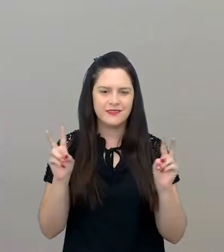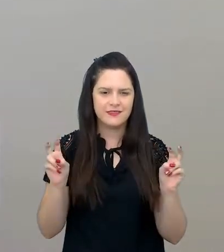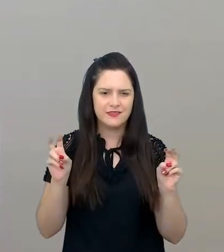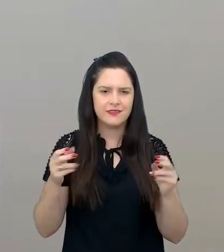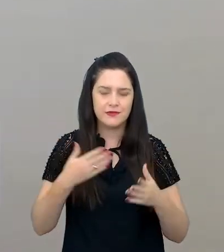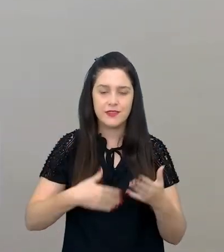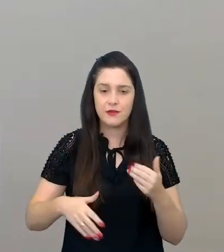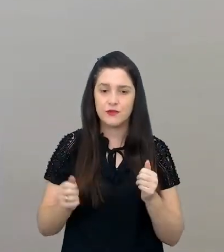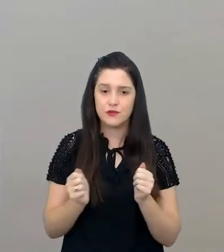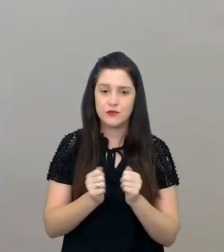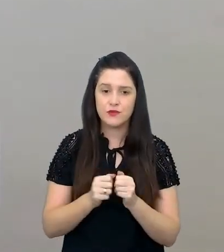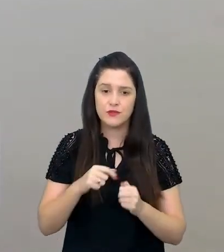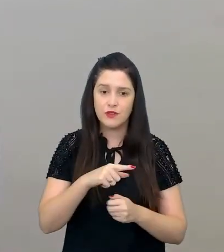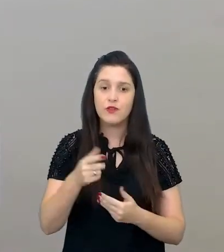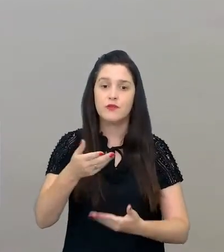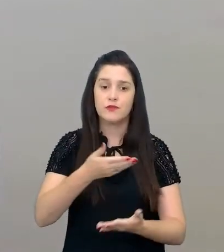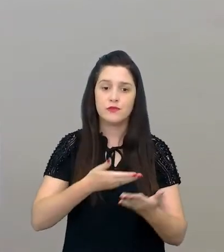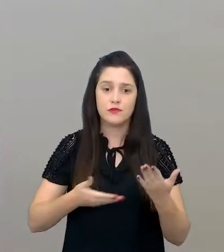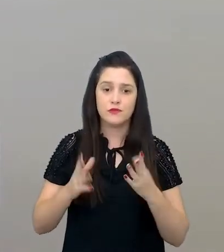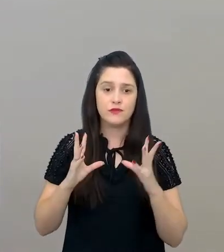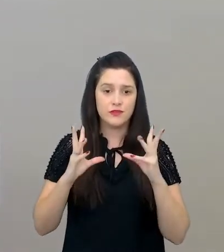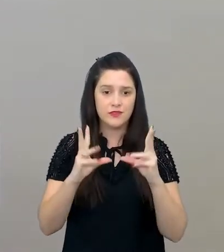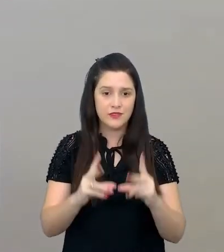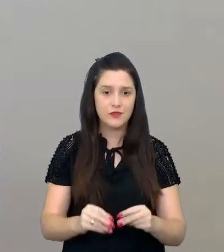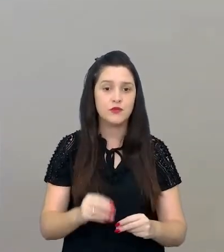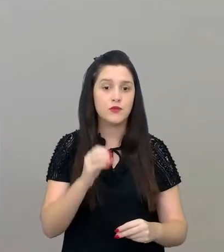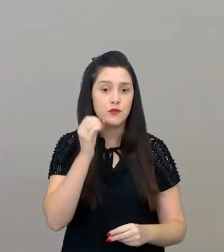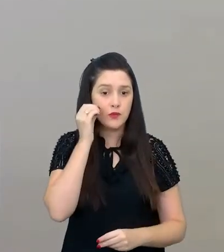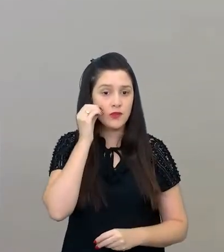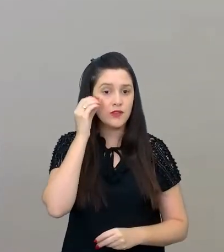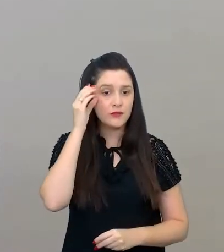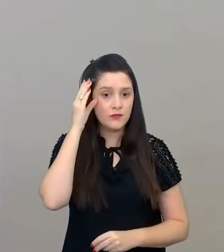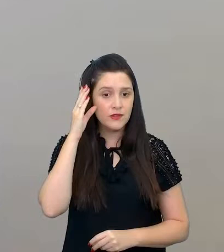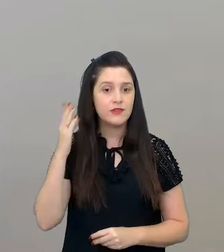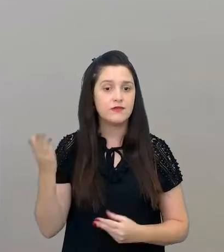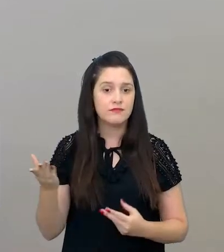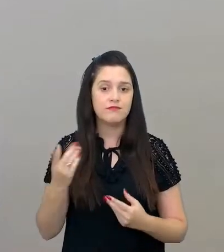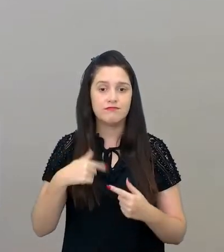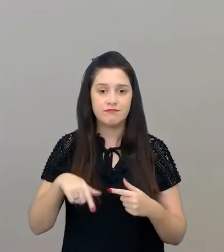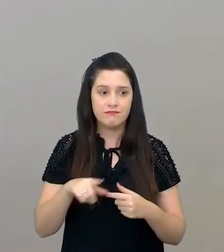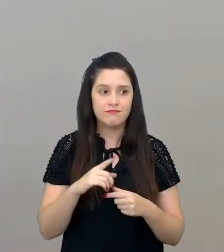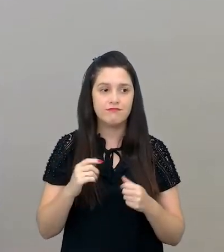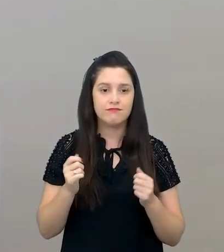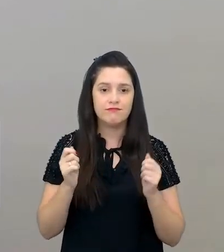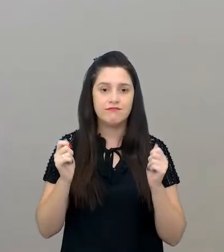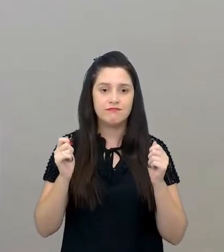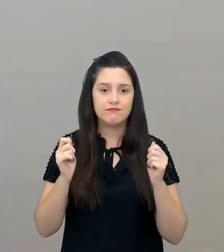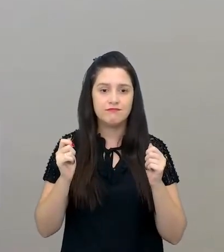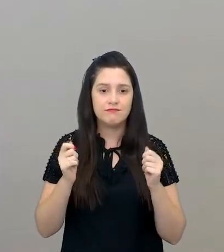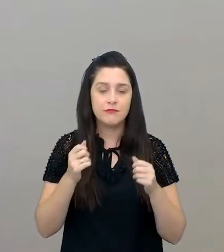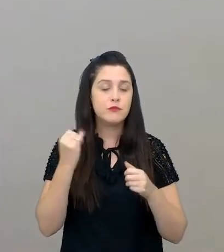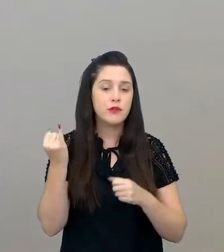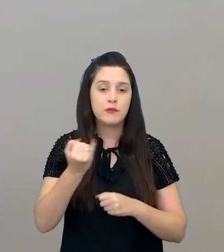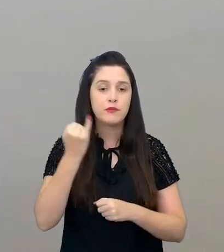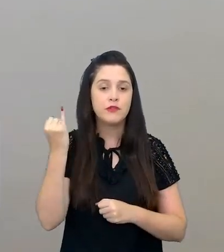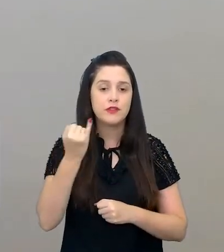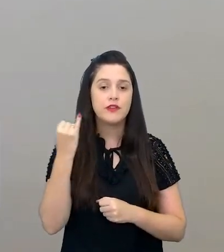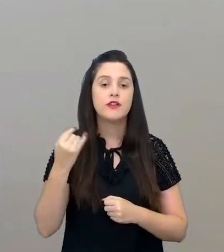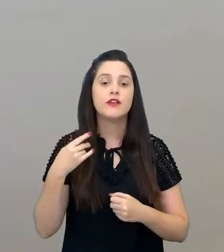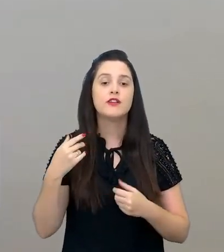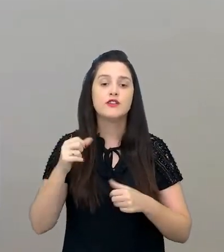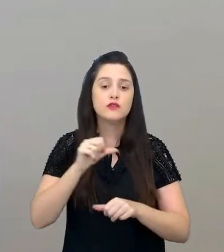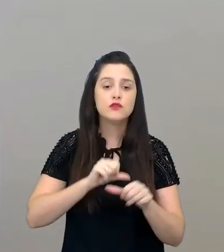com vocês. Vamos compartilhar alguns minutos de conhecimento, de sabedoria, de trocas de saberes, porque é muito importante que a gente